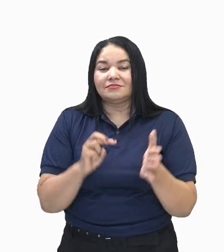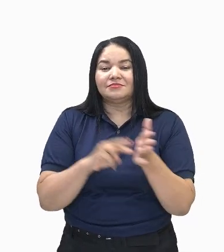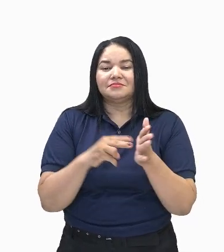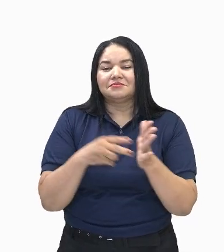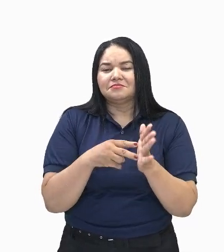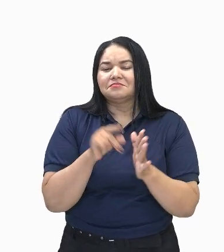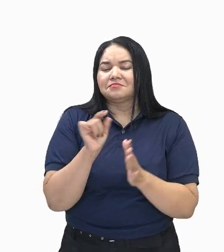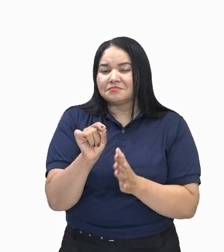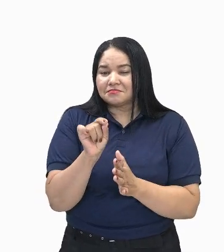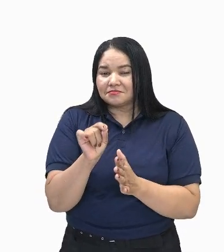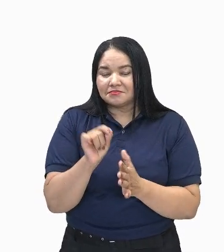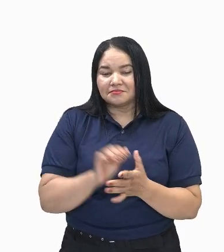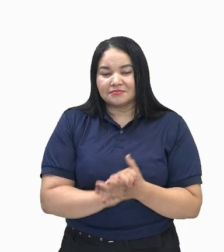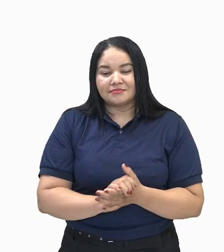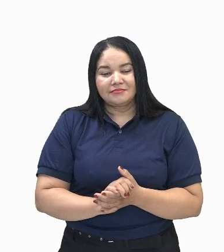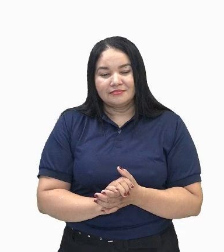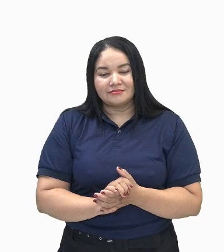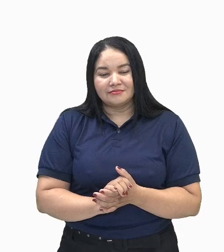com a verdade?